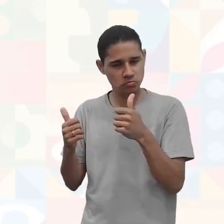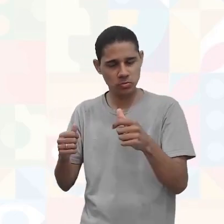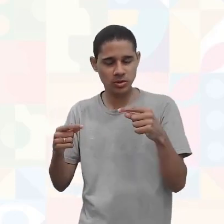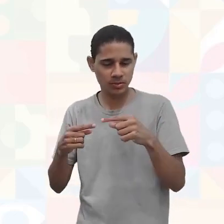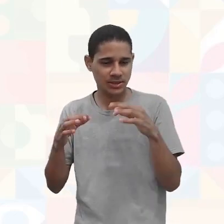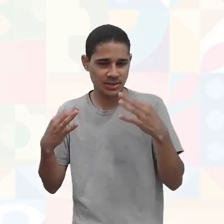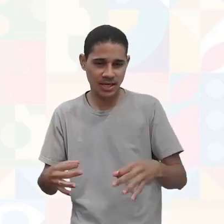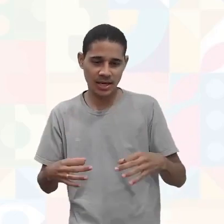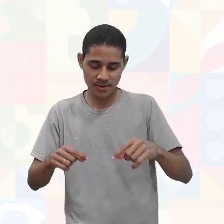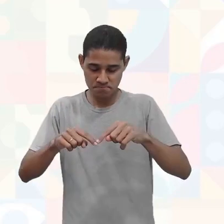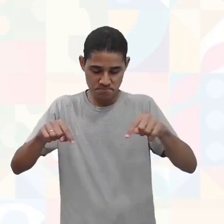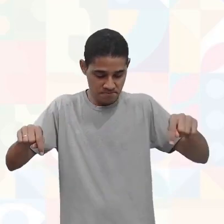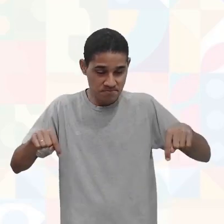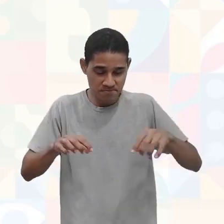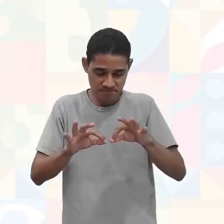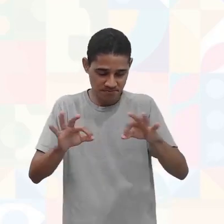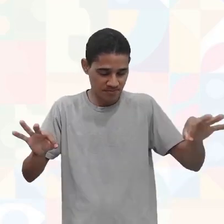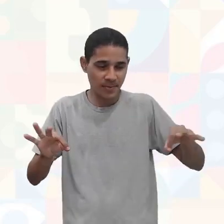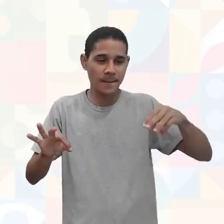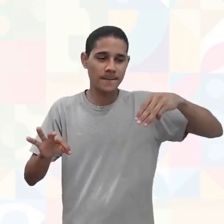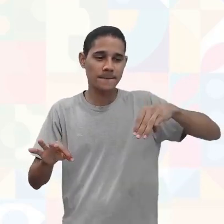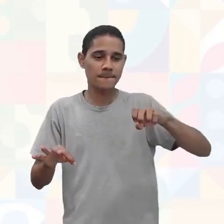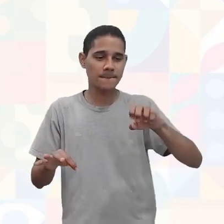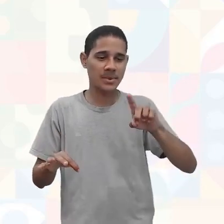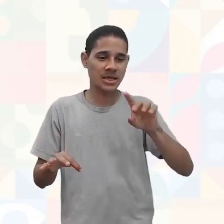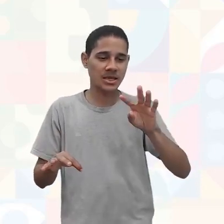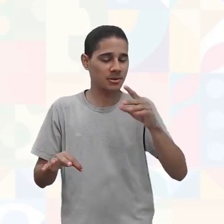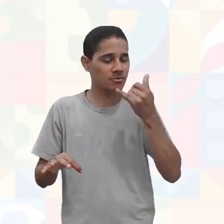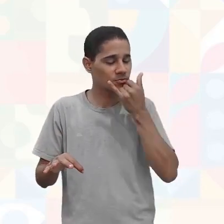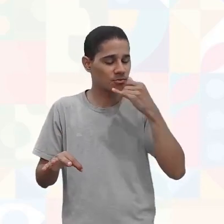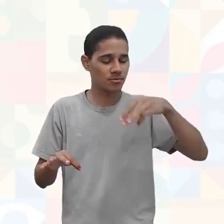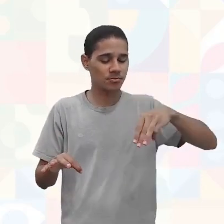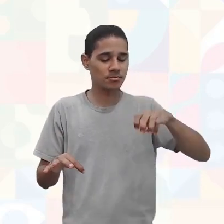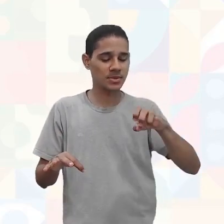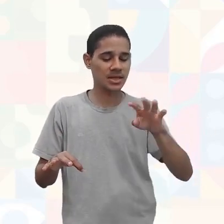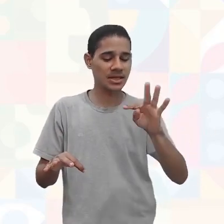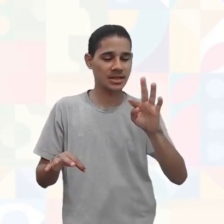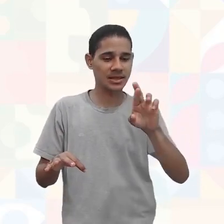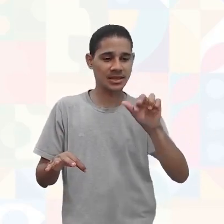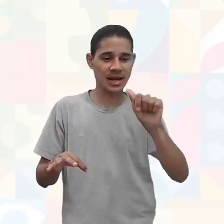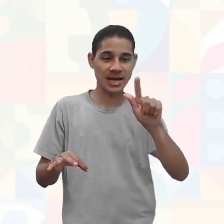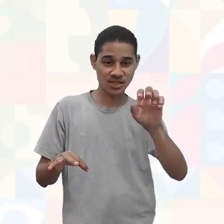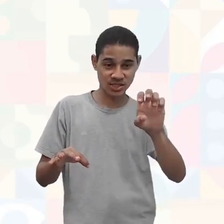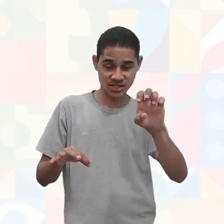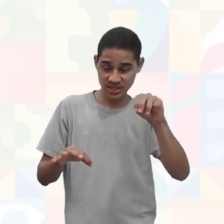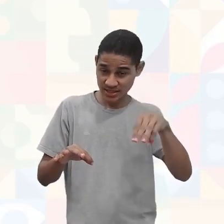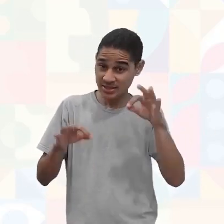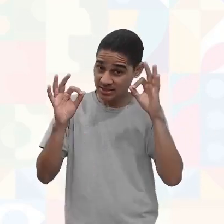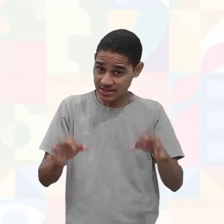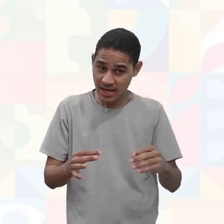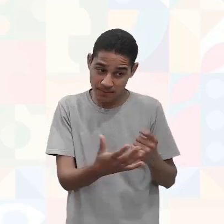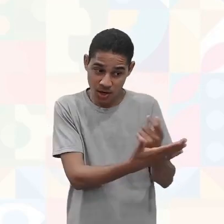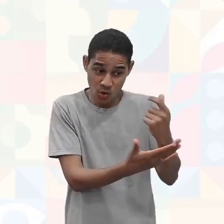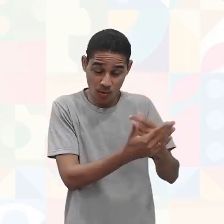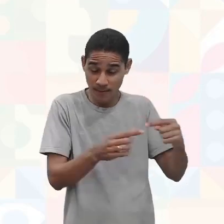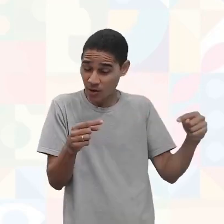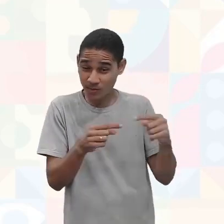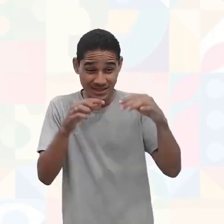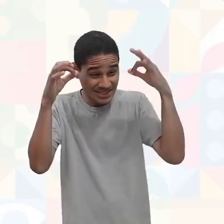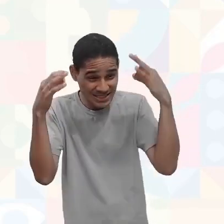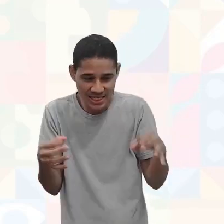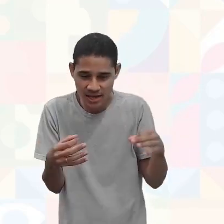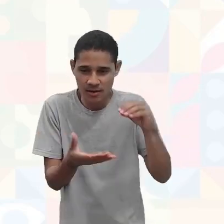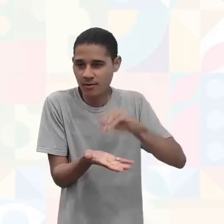metragem necessária, né, para que a gente possa comprar esse revestimento e não está faltando. Geralmente a gente